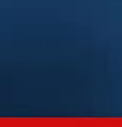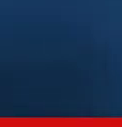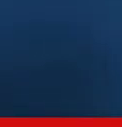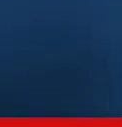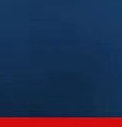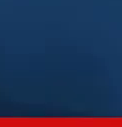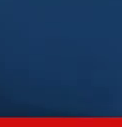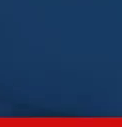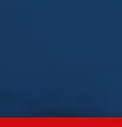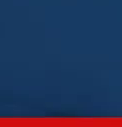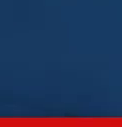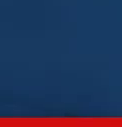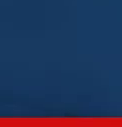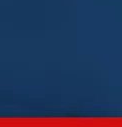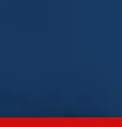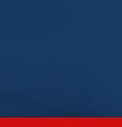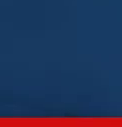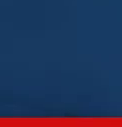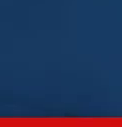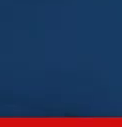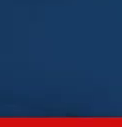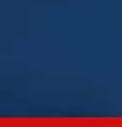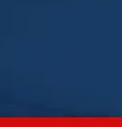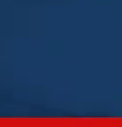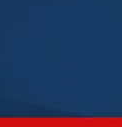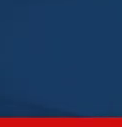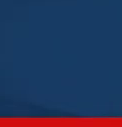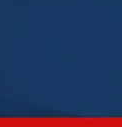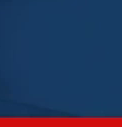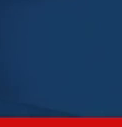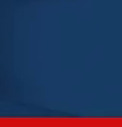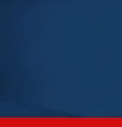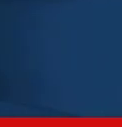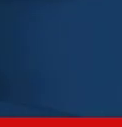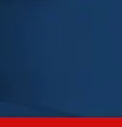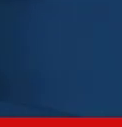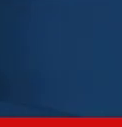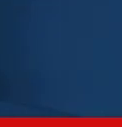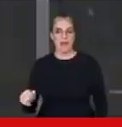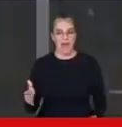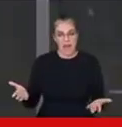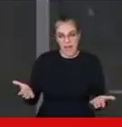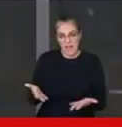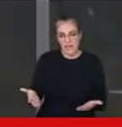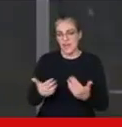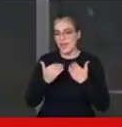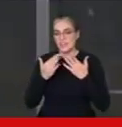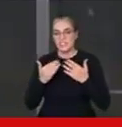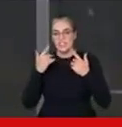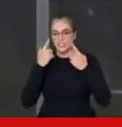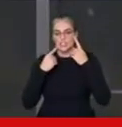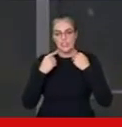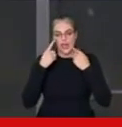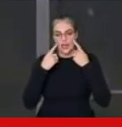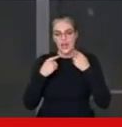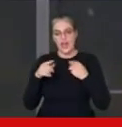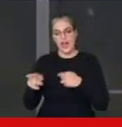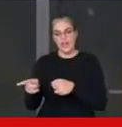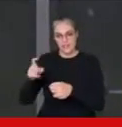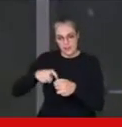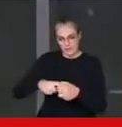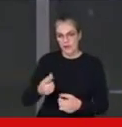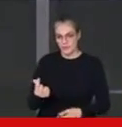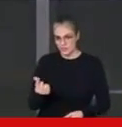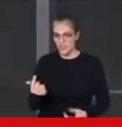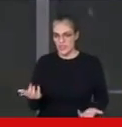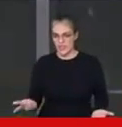Mas desculpa, de coração. Desculpa mesmo, eu tenho que falar. Estão devolvendo o dinheiro? Diz